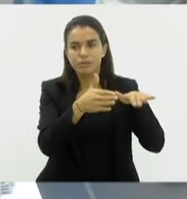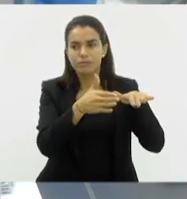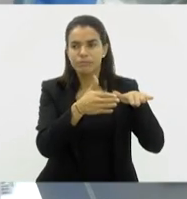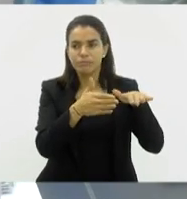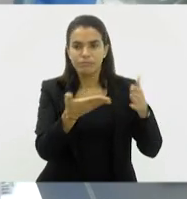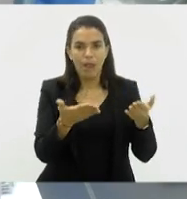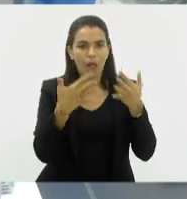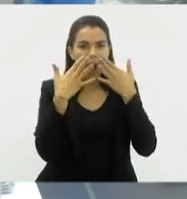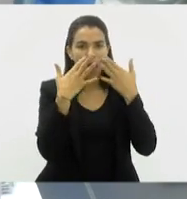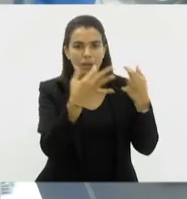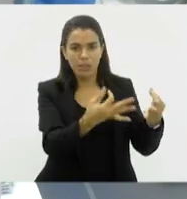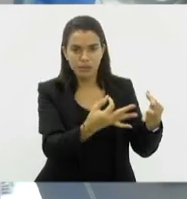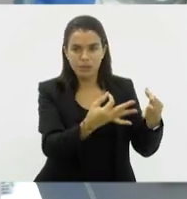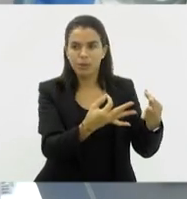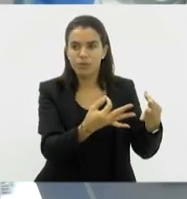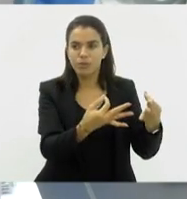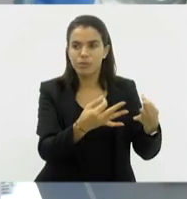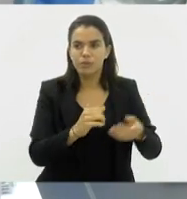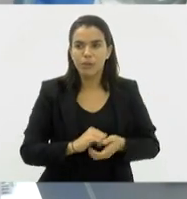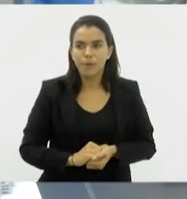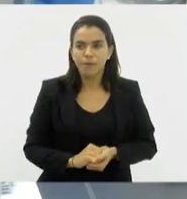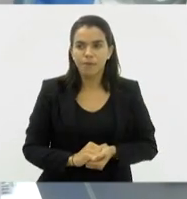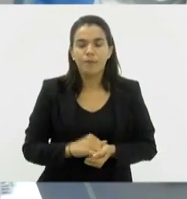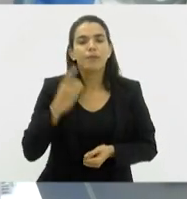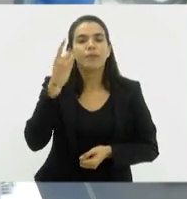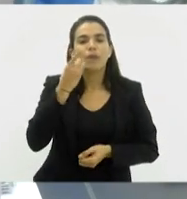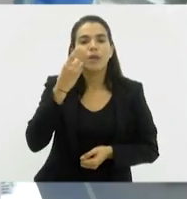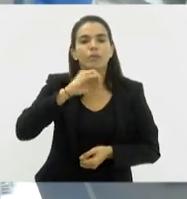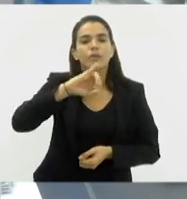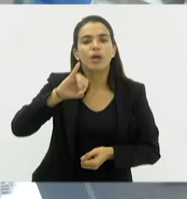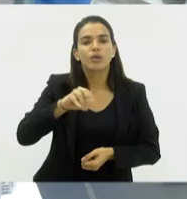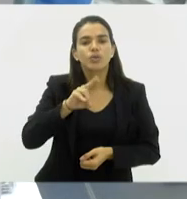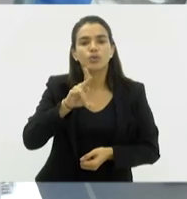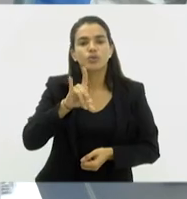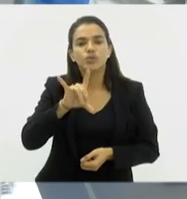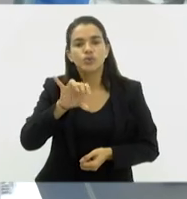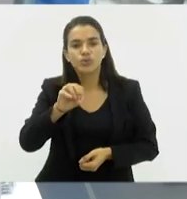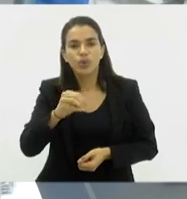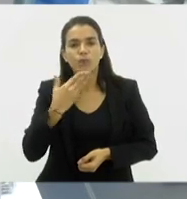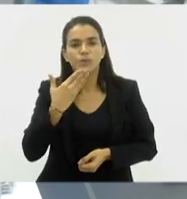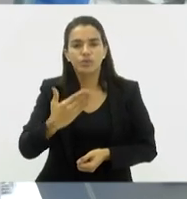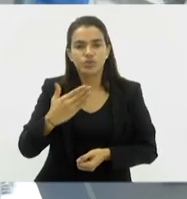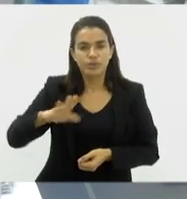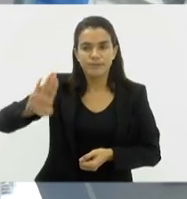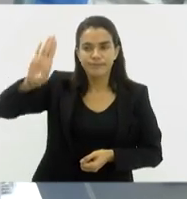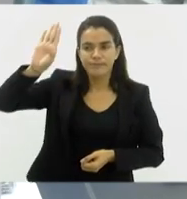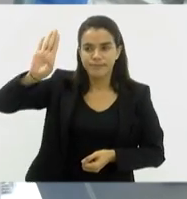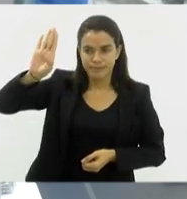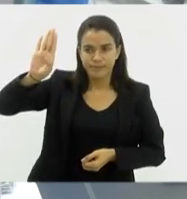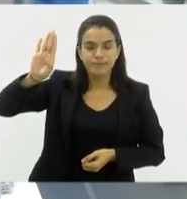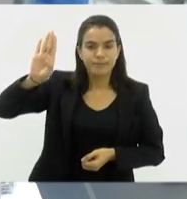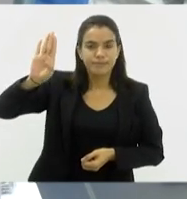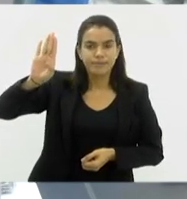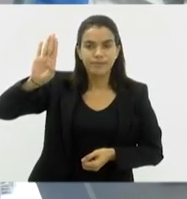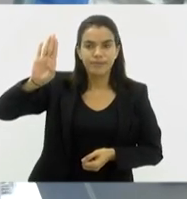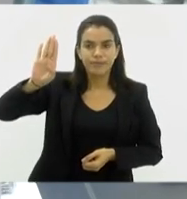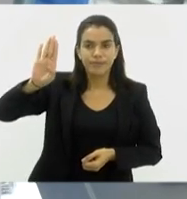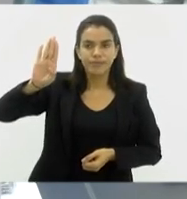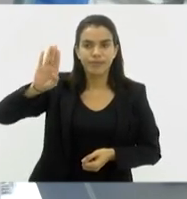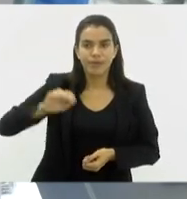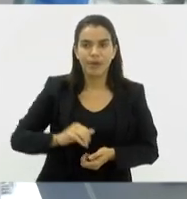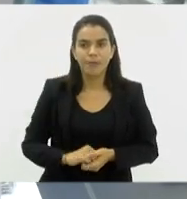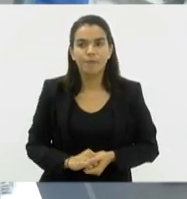tenha atenção para que quando o deputado Júlio Rocha pedir a questão de ordem ou pedir uma Fala a ele será